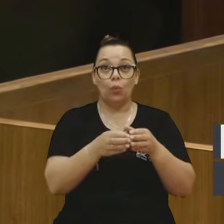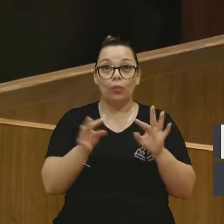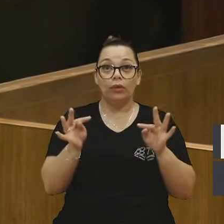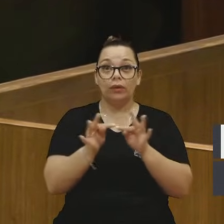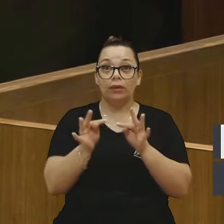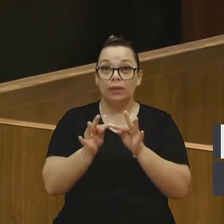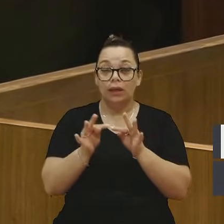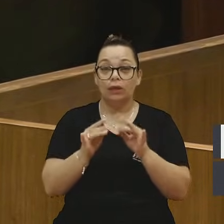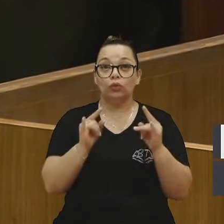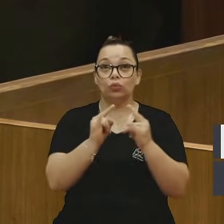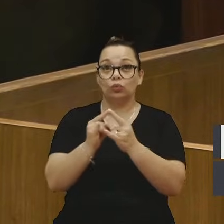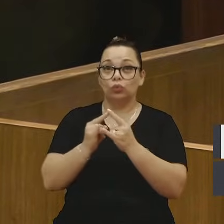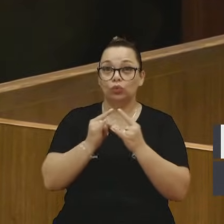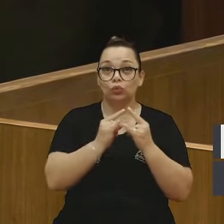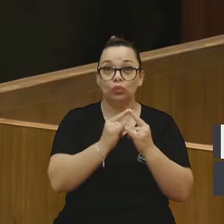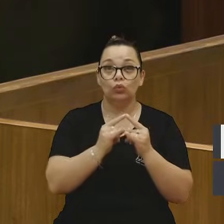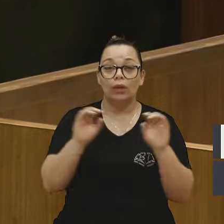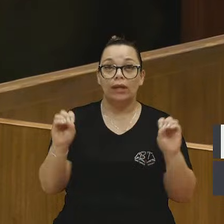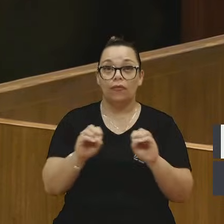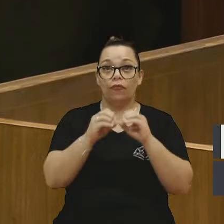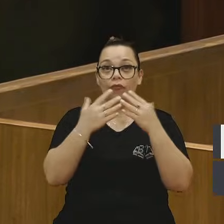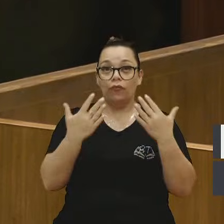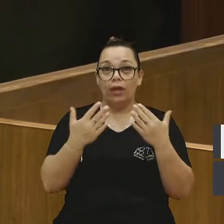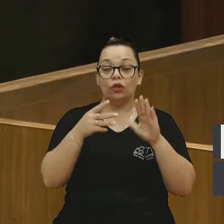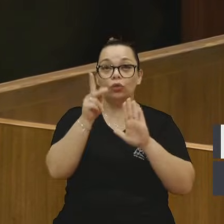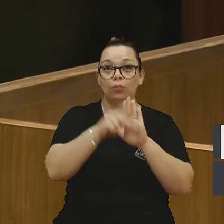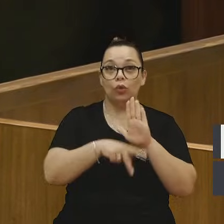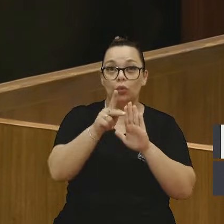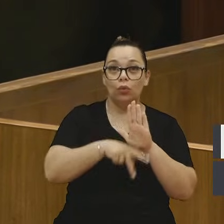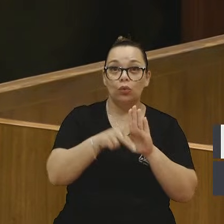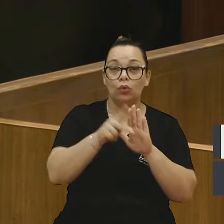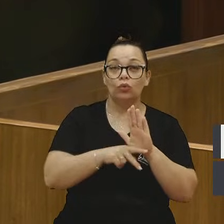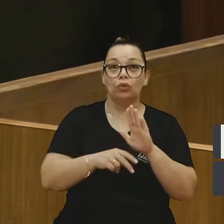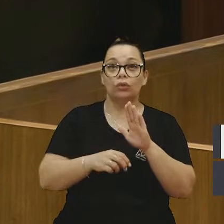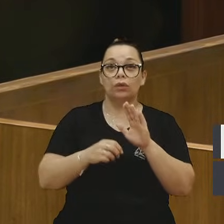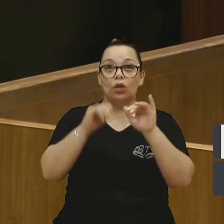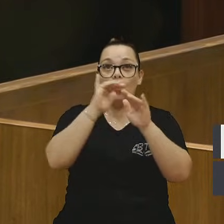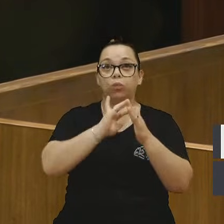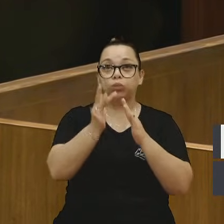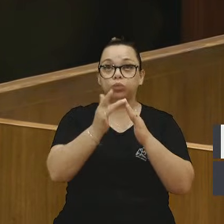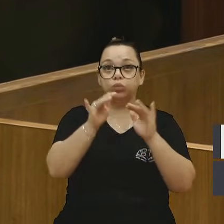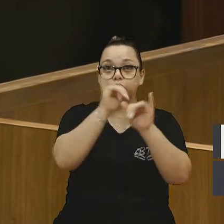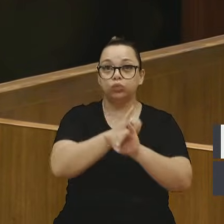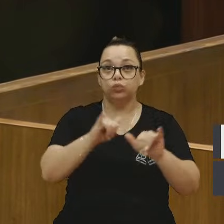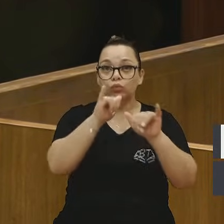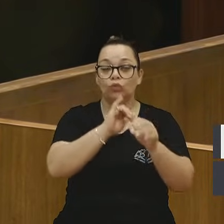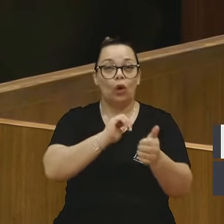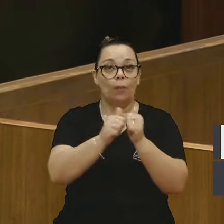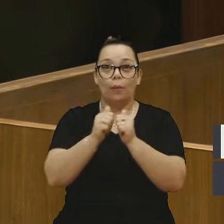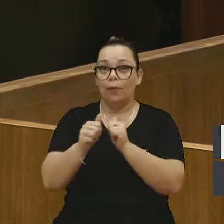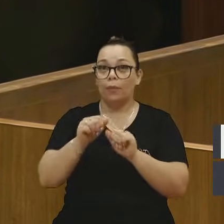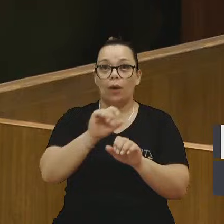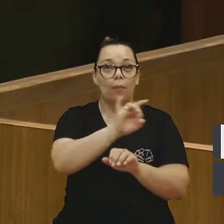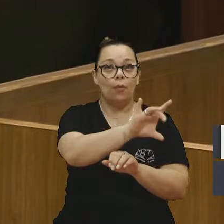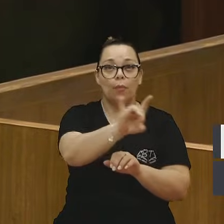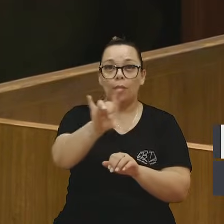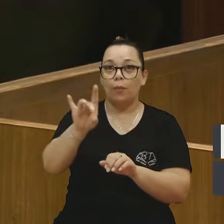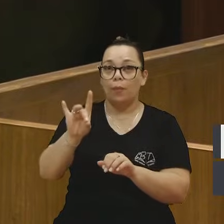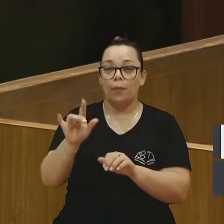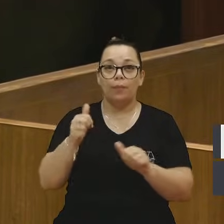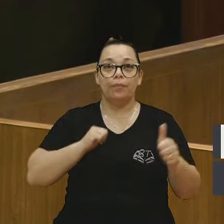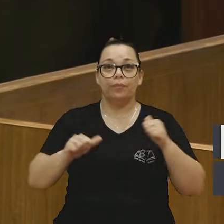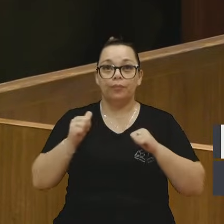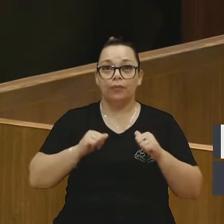técnicos, entidades, eventos, projetos, imprensa esportiva e demais personalidades que no